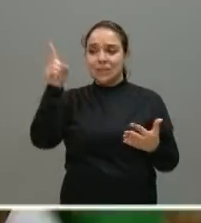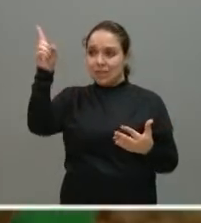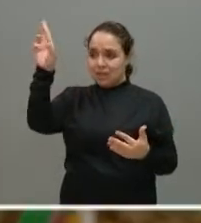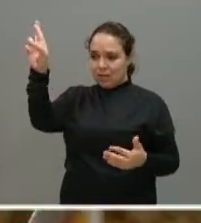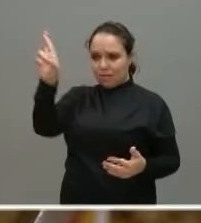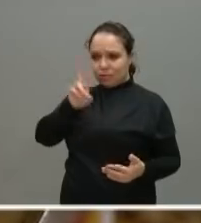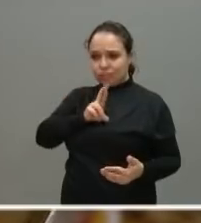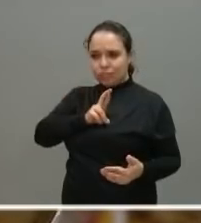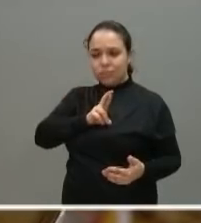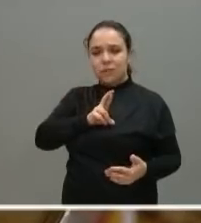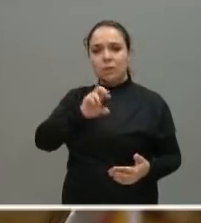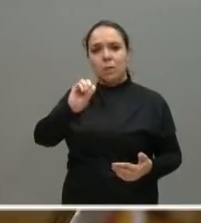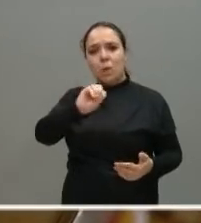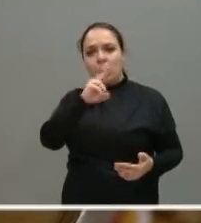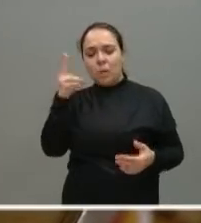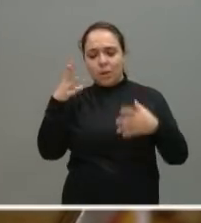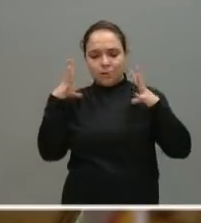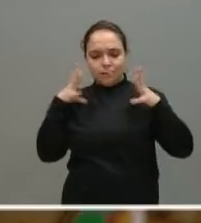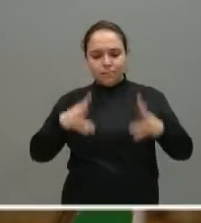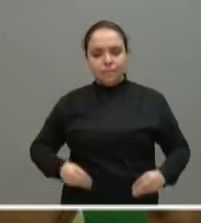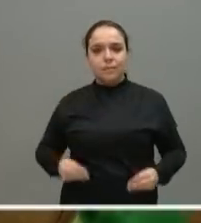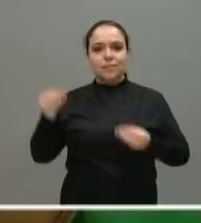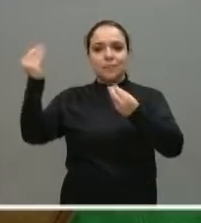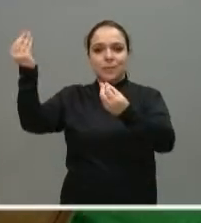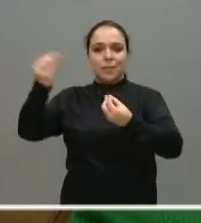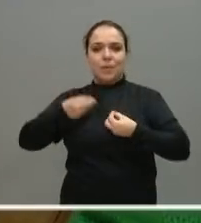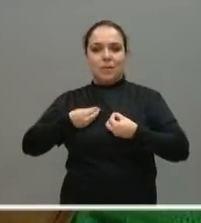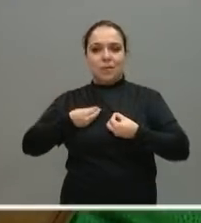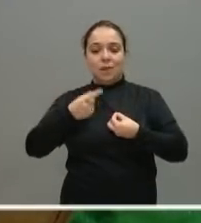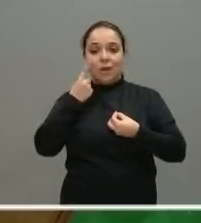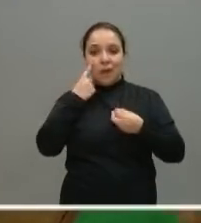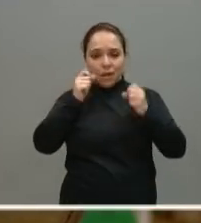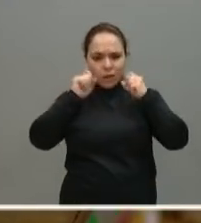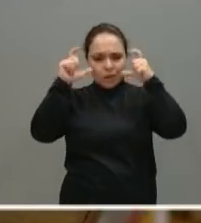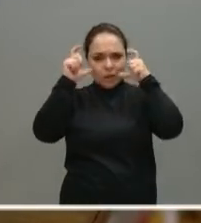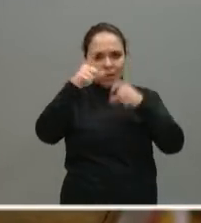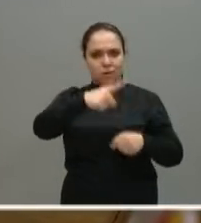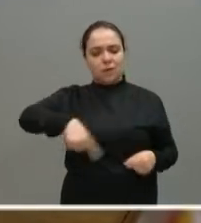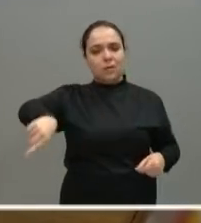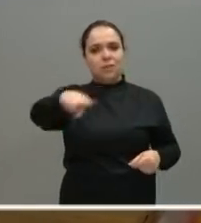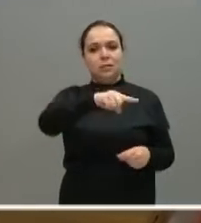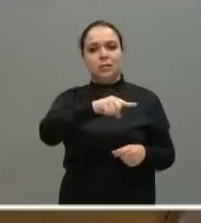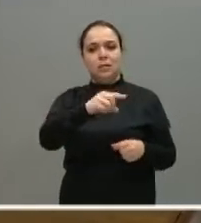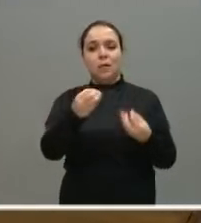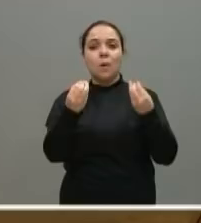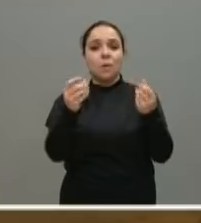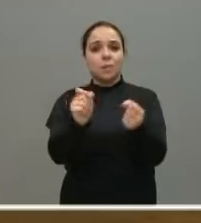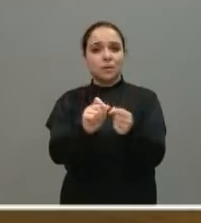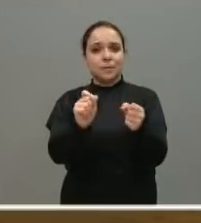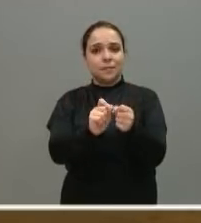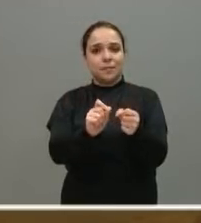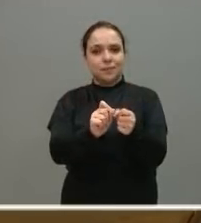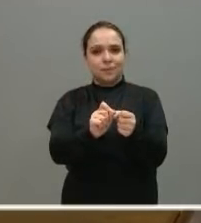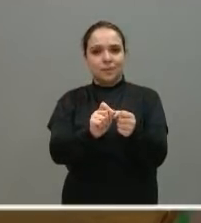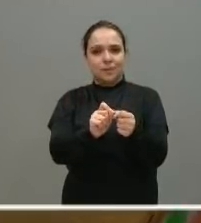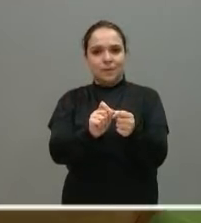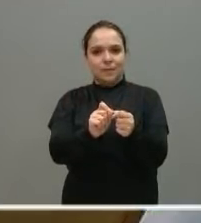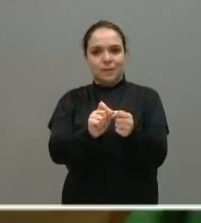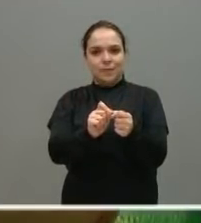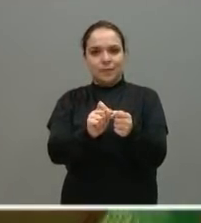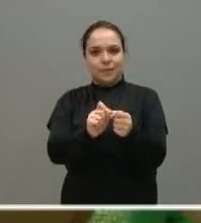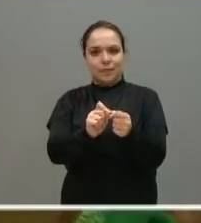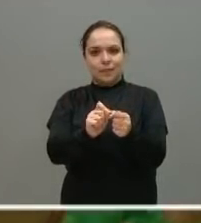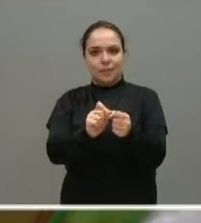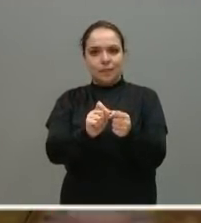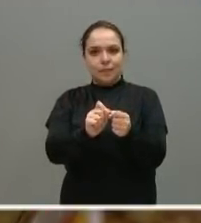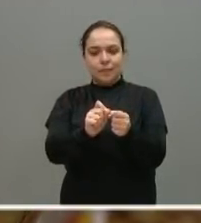por Deus, e nos alerta de como agir, mas ao mesmo tempo do que